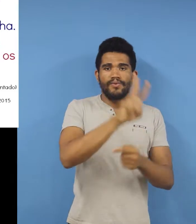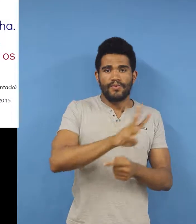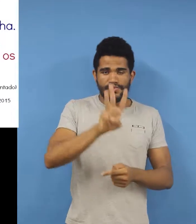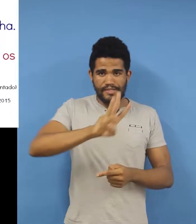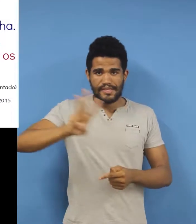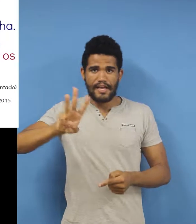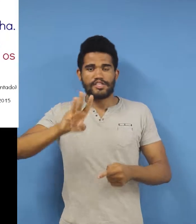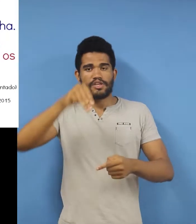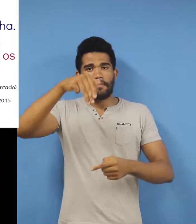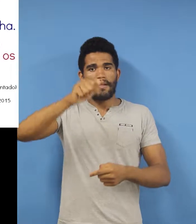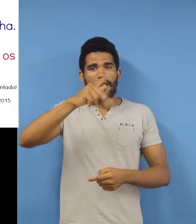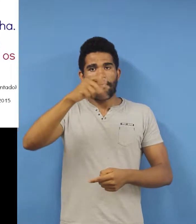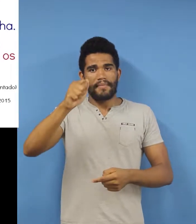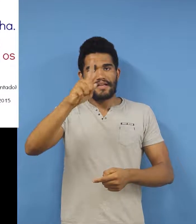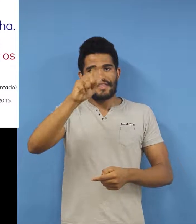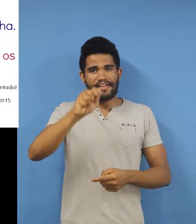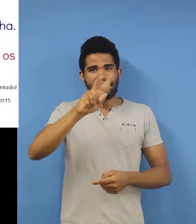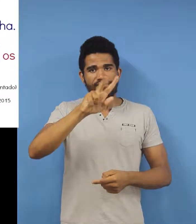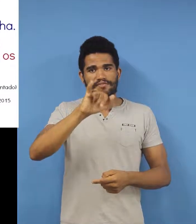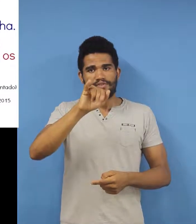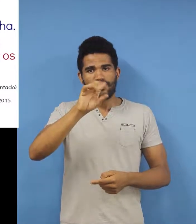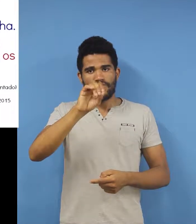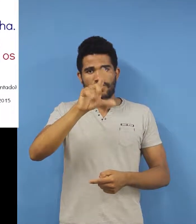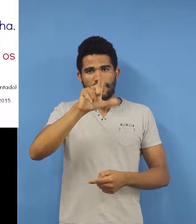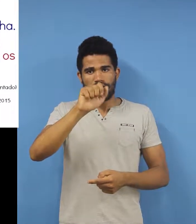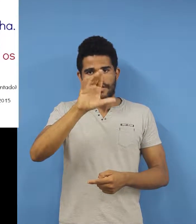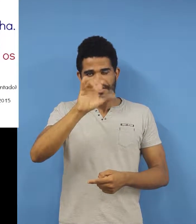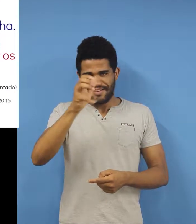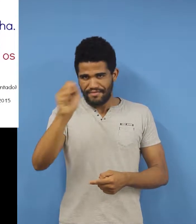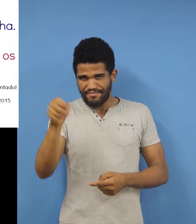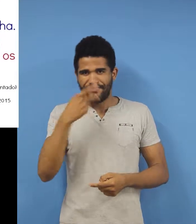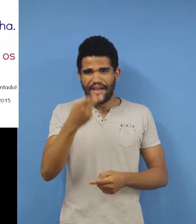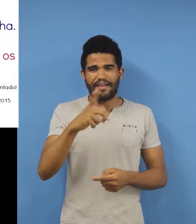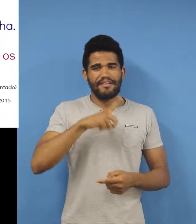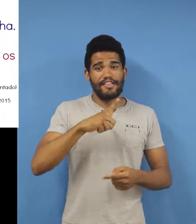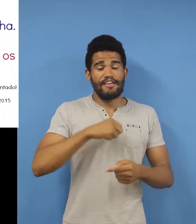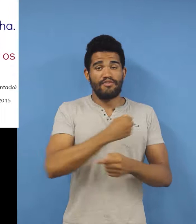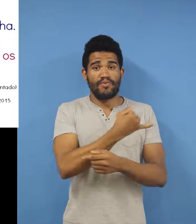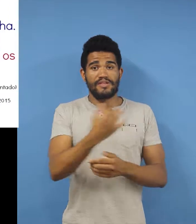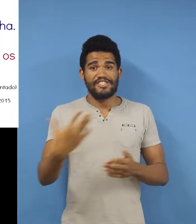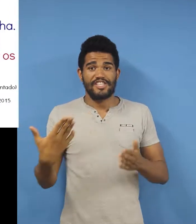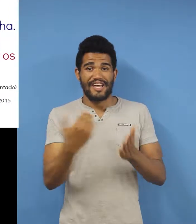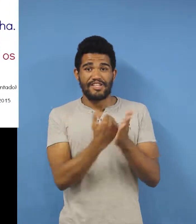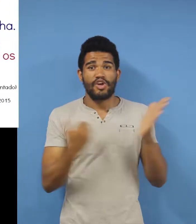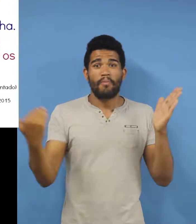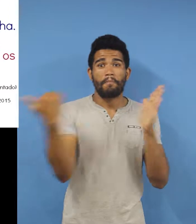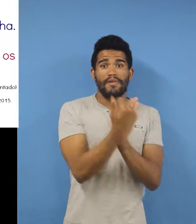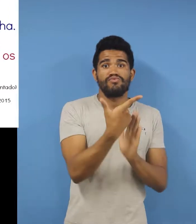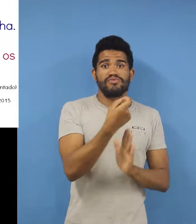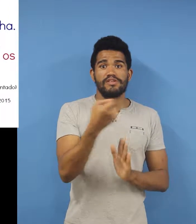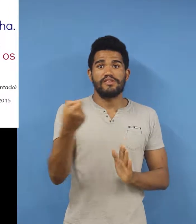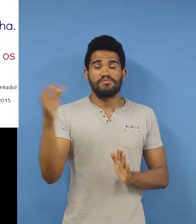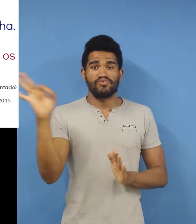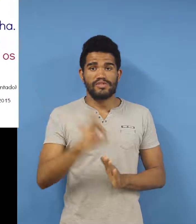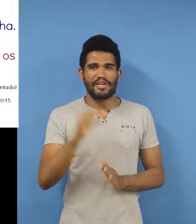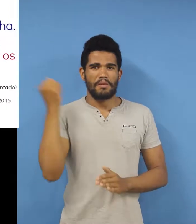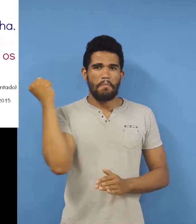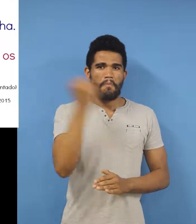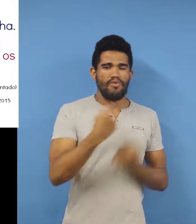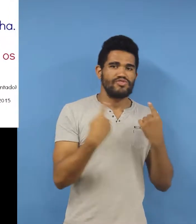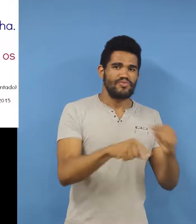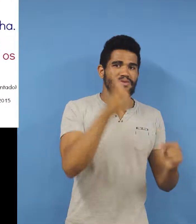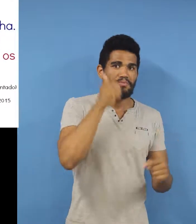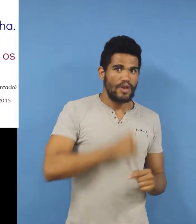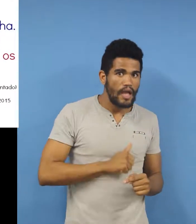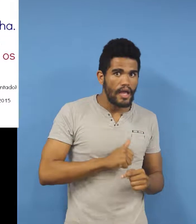mulher. Veja só. De acordo com o site Mapa da Violência, nas últimas 3 décadas, houve um aumento de mais de